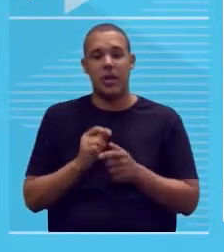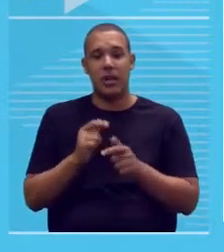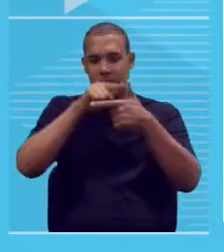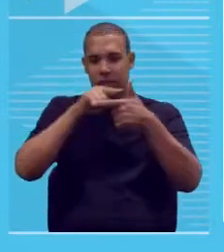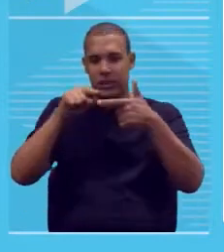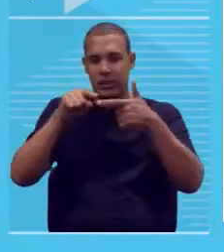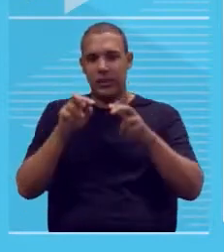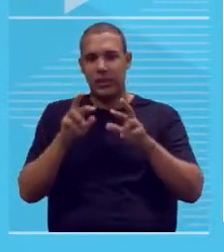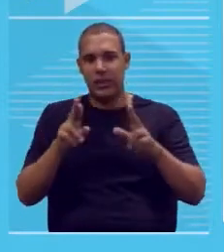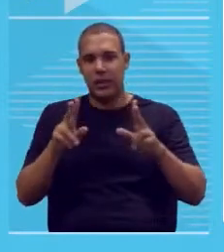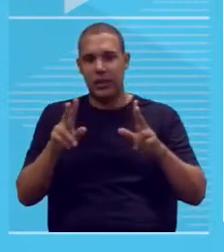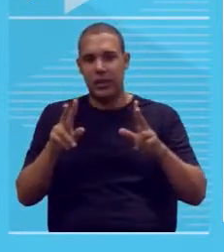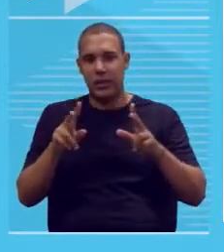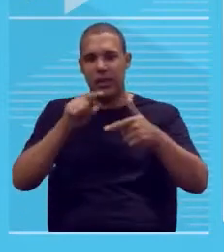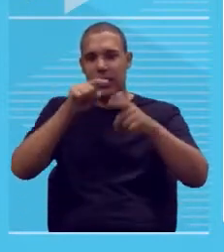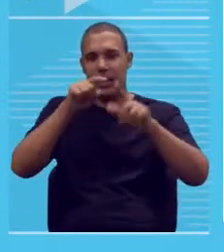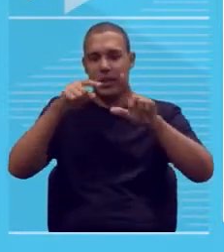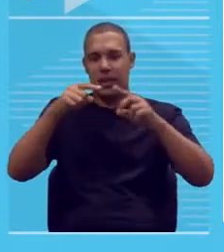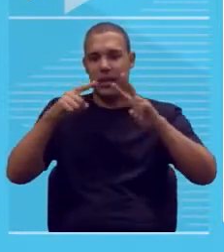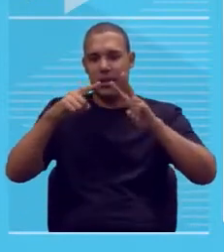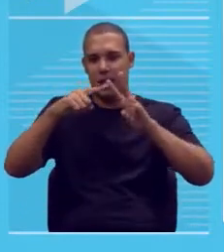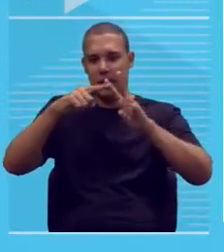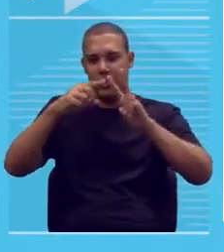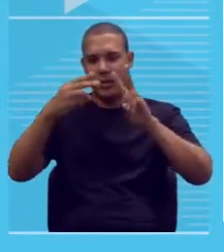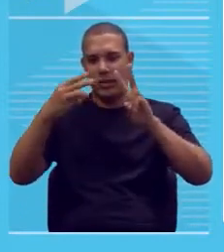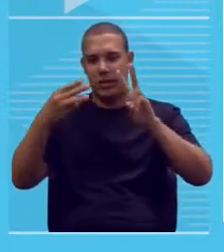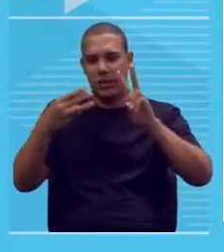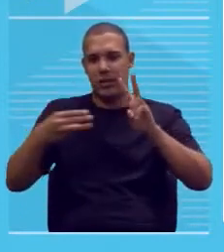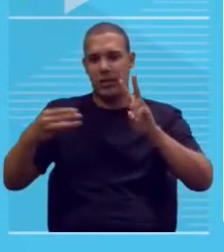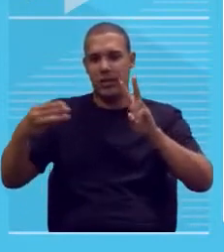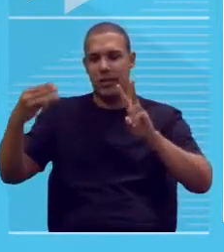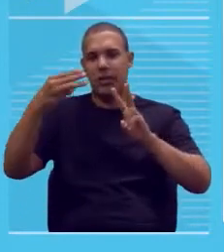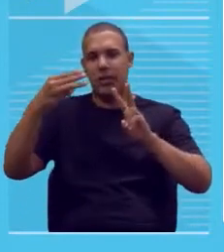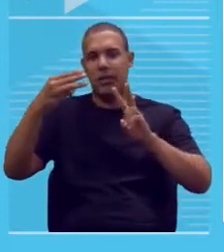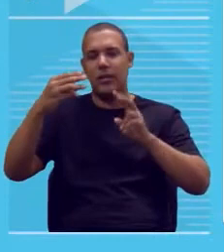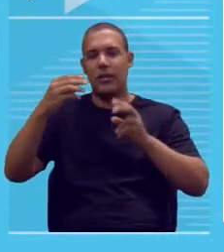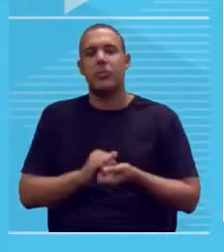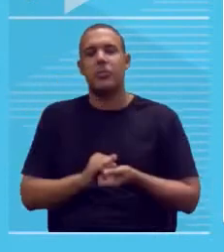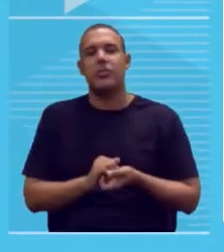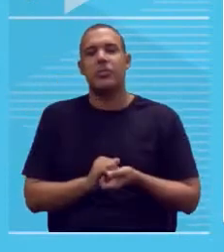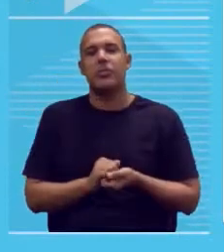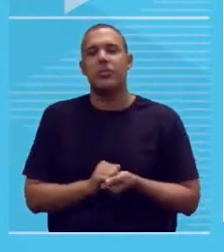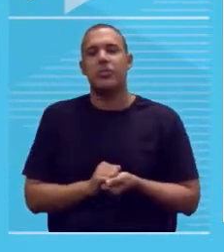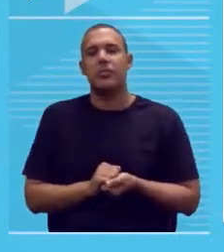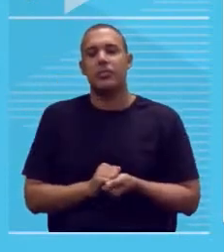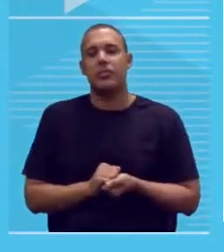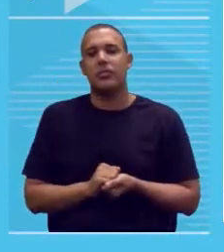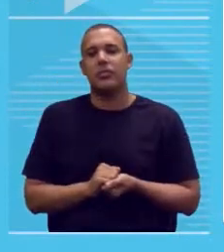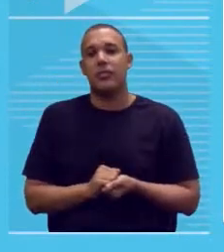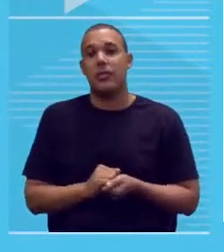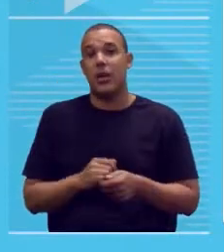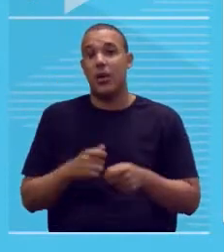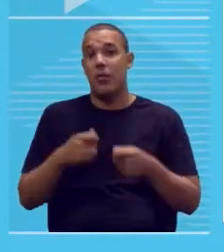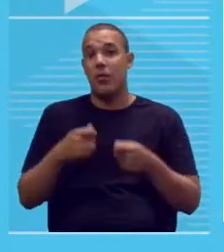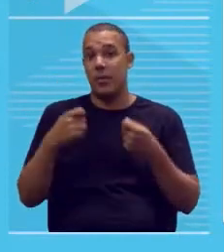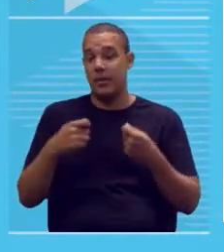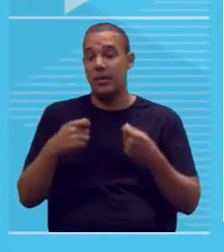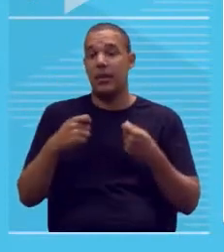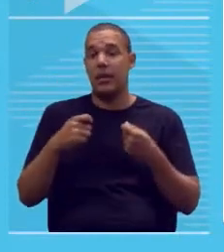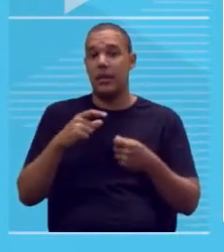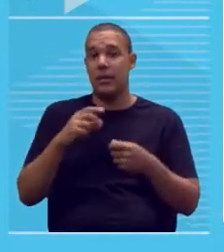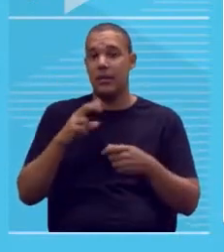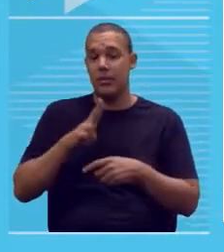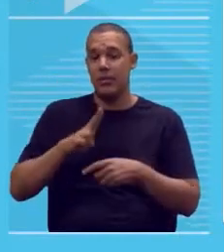só vocês, raiz de 3 sobre 3, 1. Raiz de 3. Então, eu vou precisar destas tangentes.